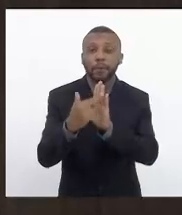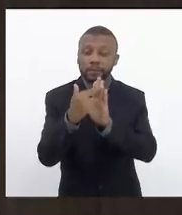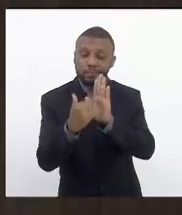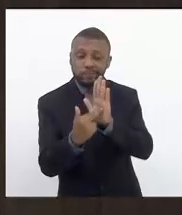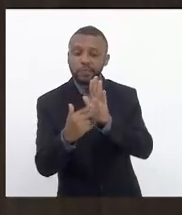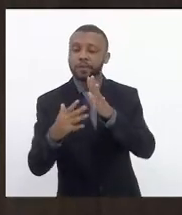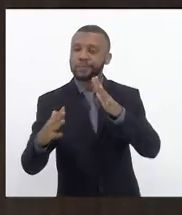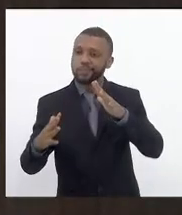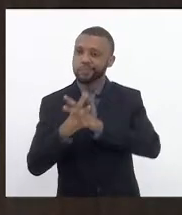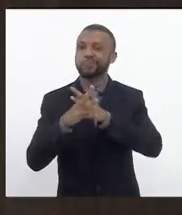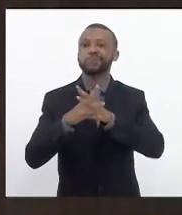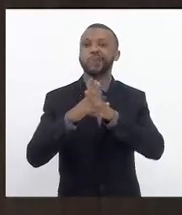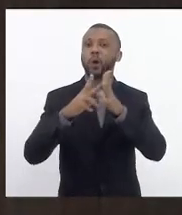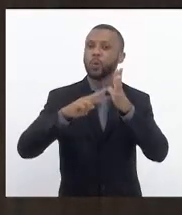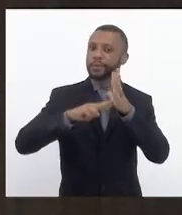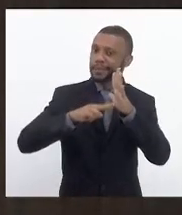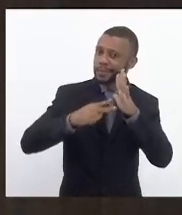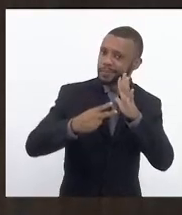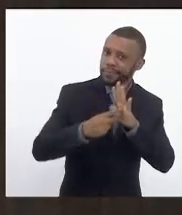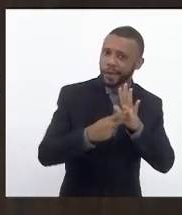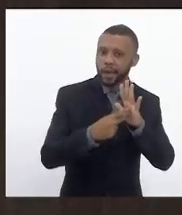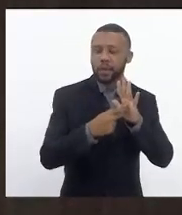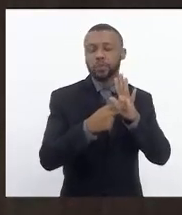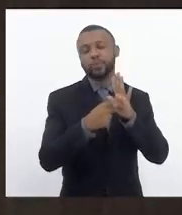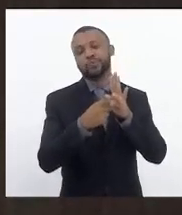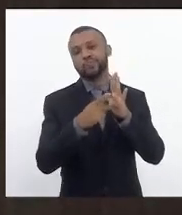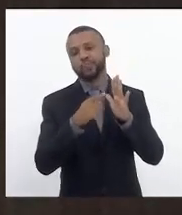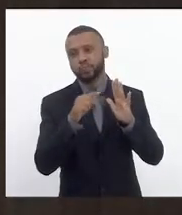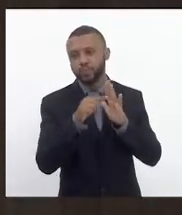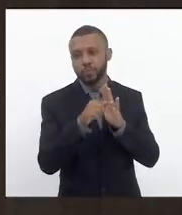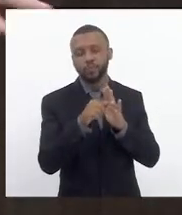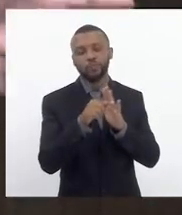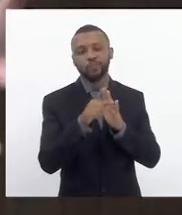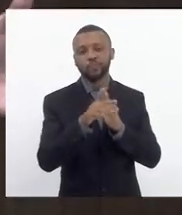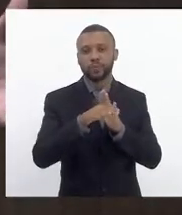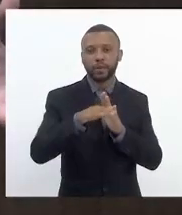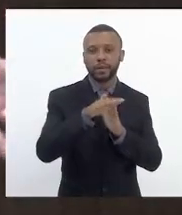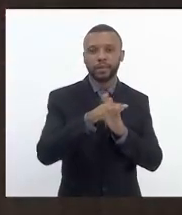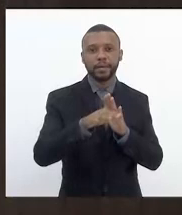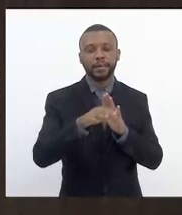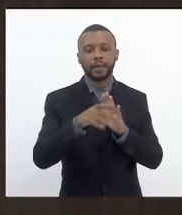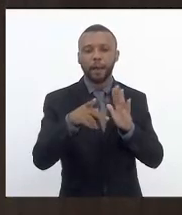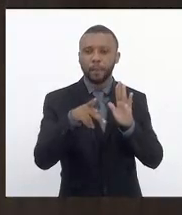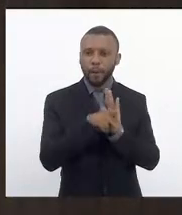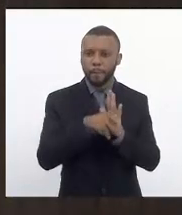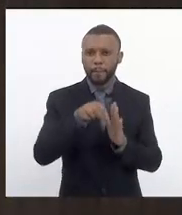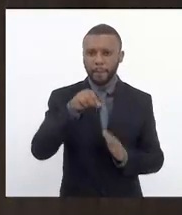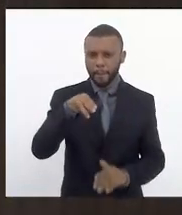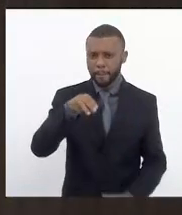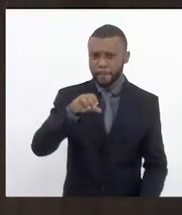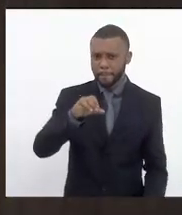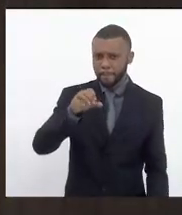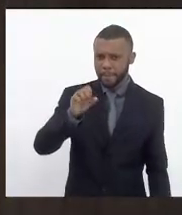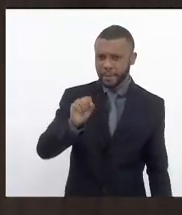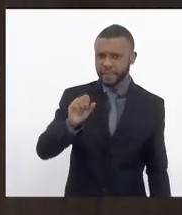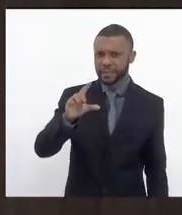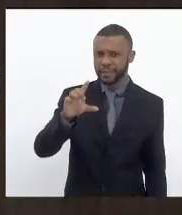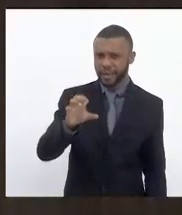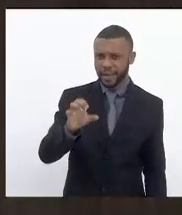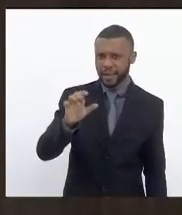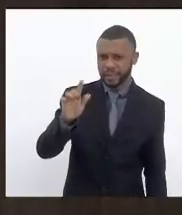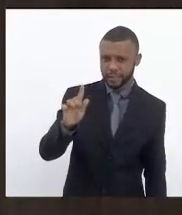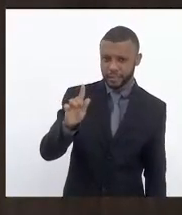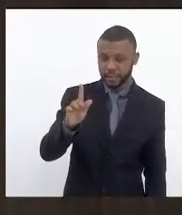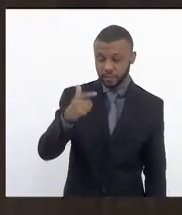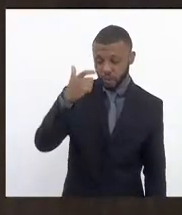extrapola o significado e a própria - lege bom e como